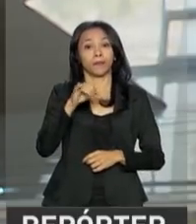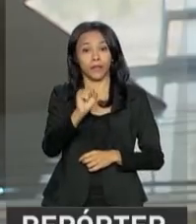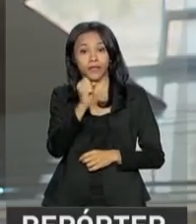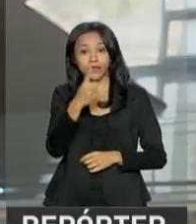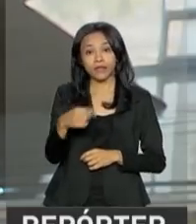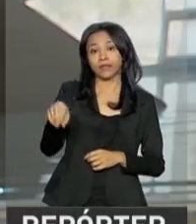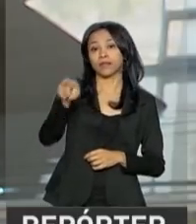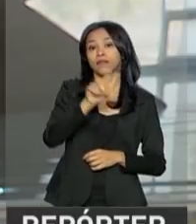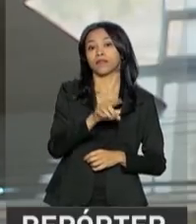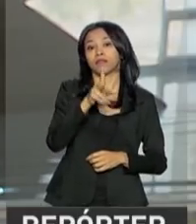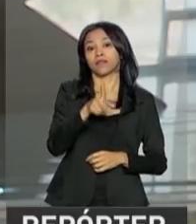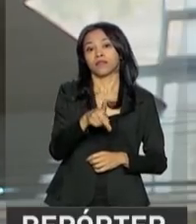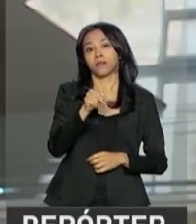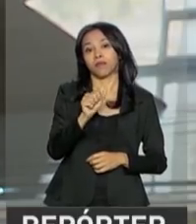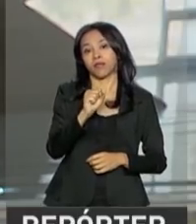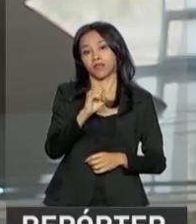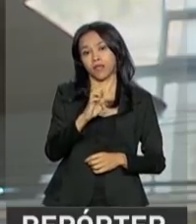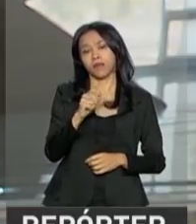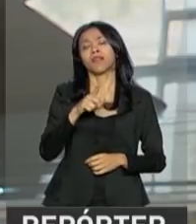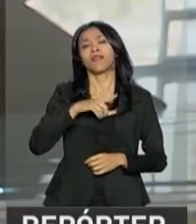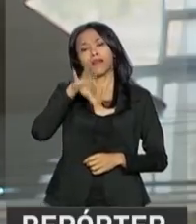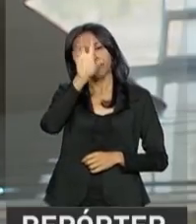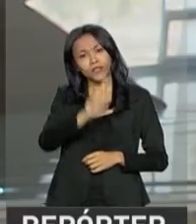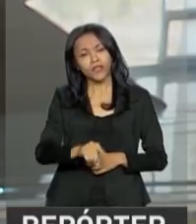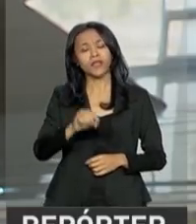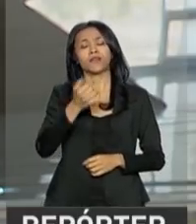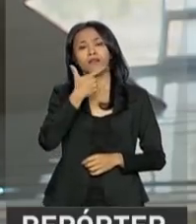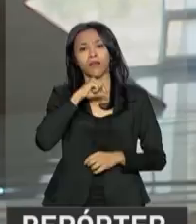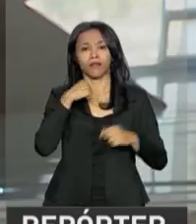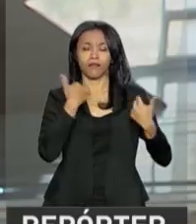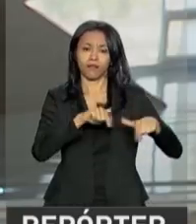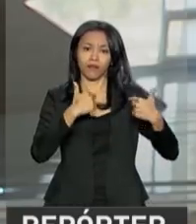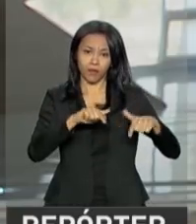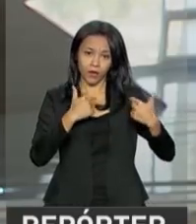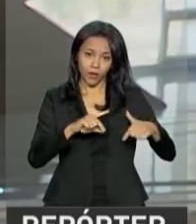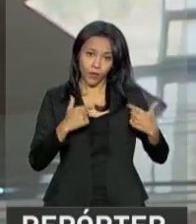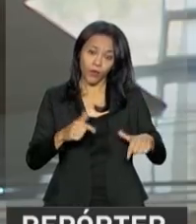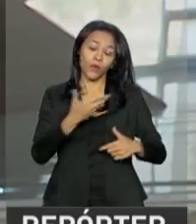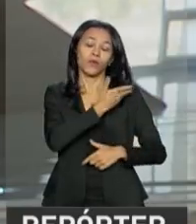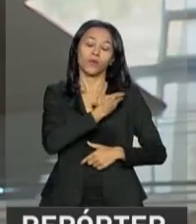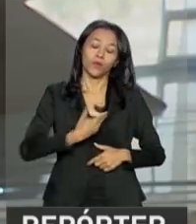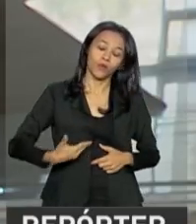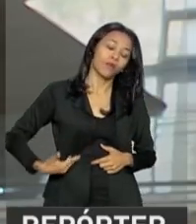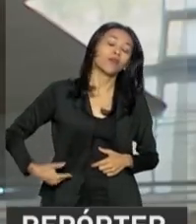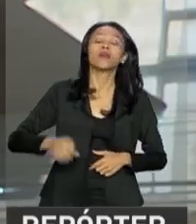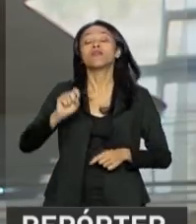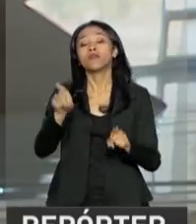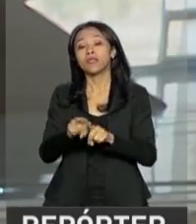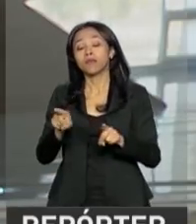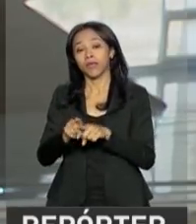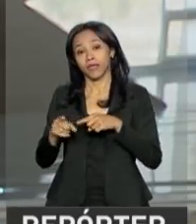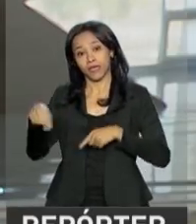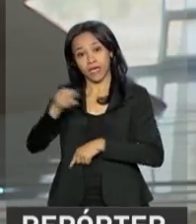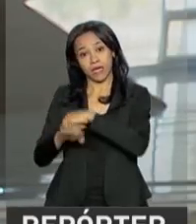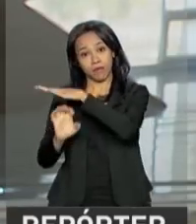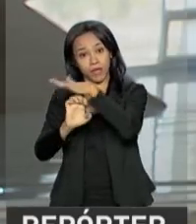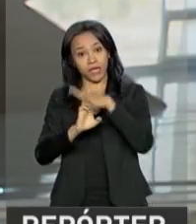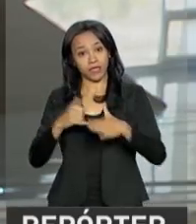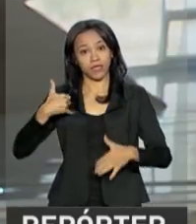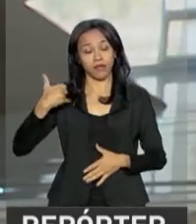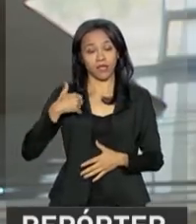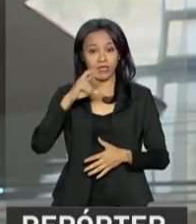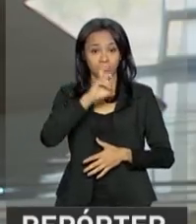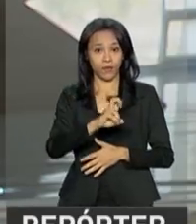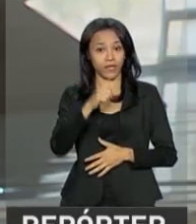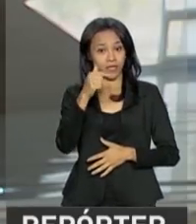primeira fase tem direito ao dinheiro os trabalhadores de instituições públicas e privadas com idade de 57 a